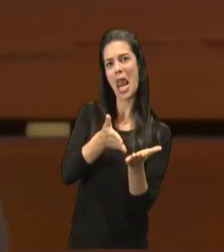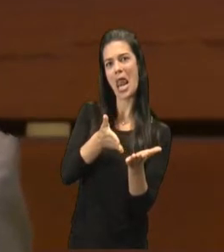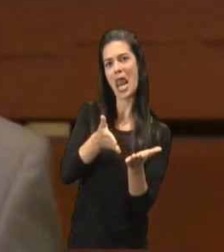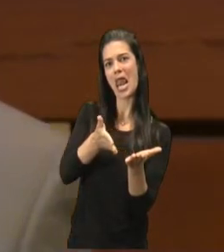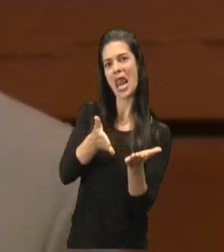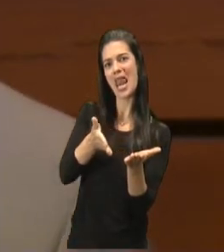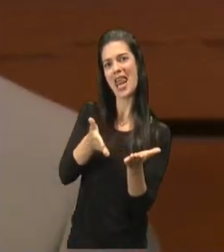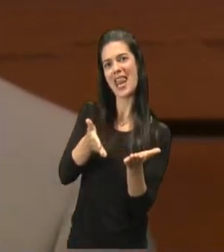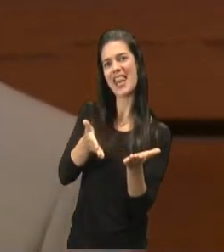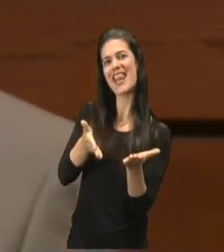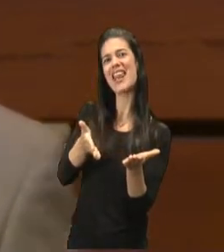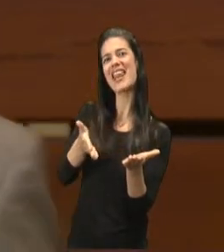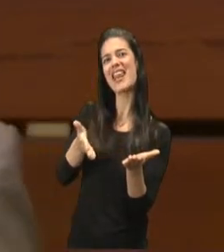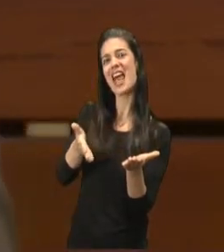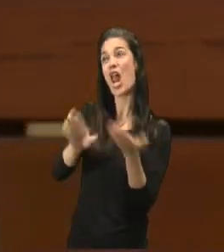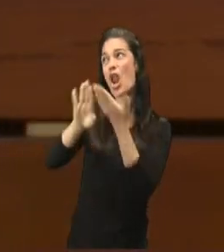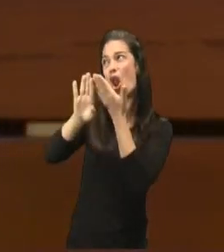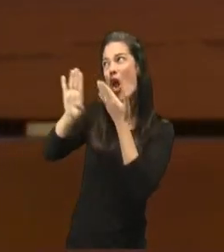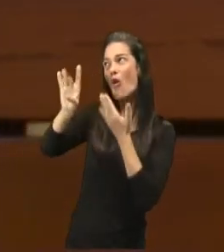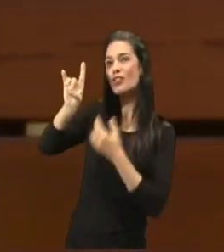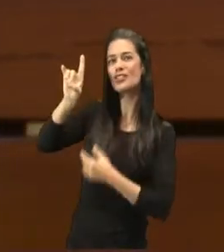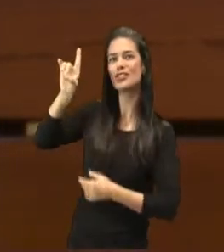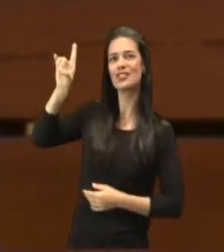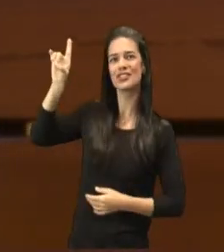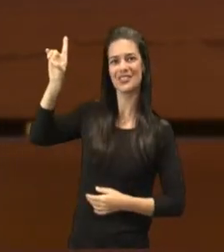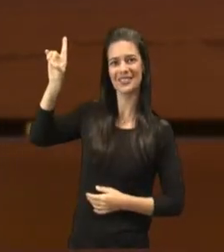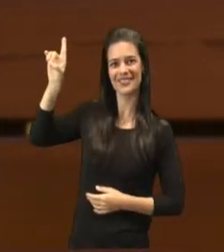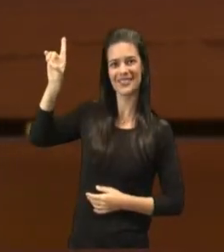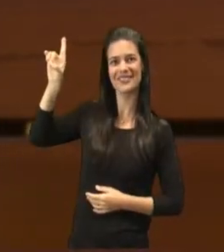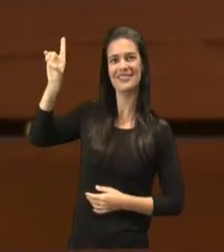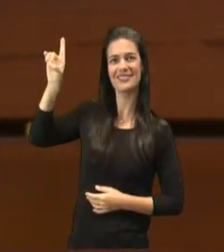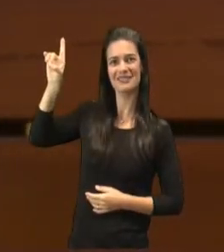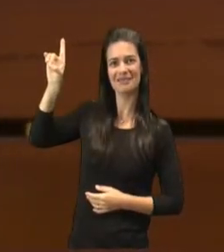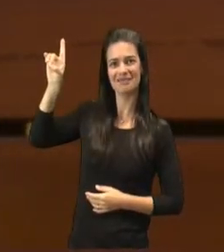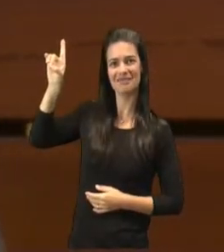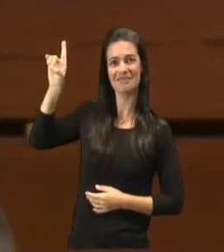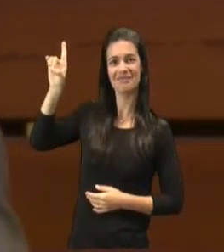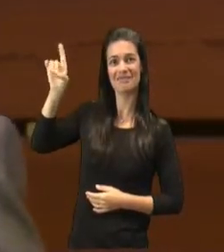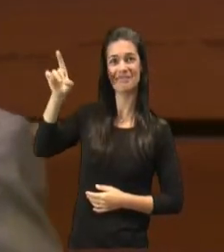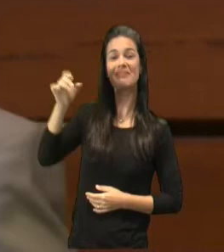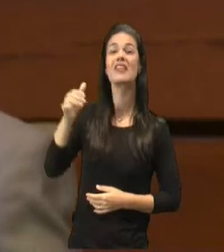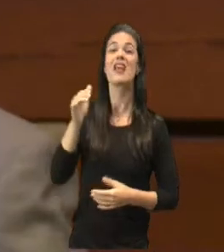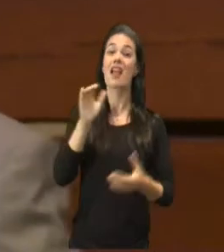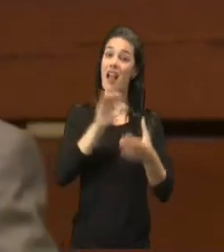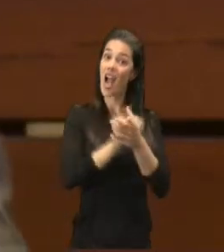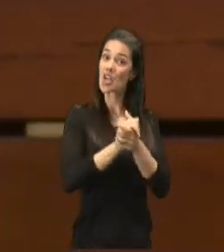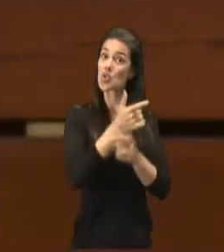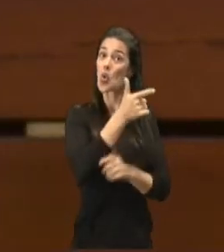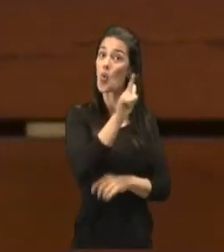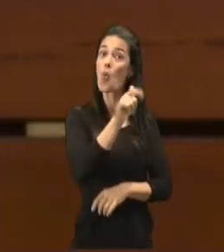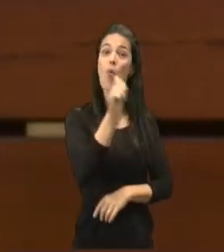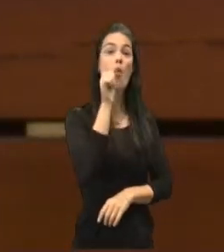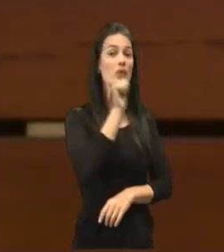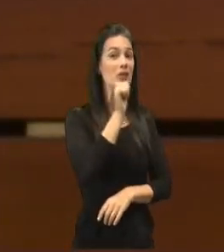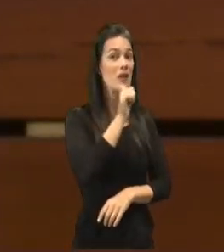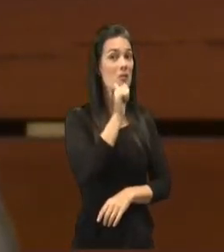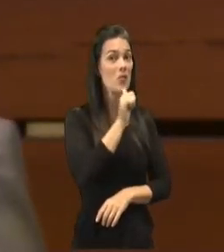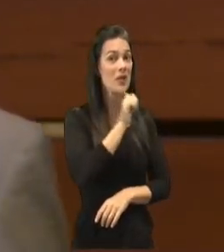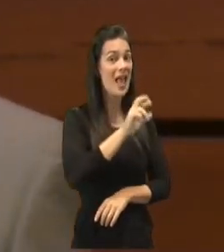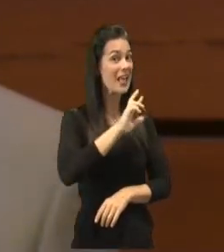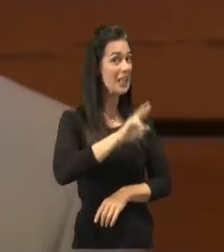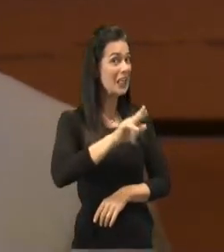afastando do Senhor, tendo relacionamentos que não eram permitidos pelo Senhor. A palavra era muito clara a respeito